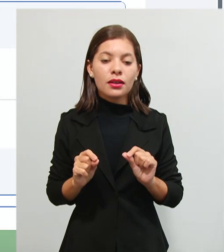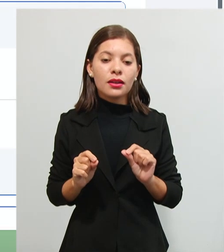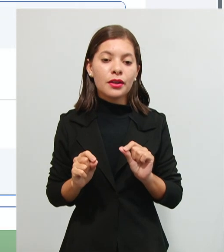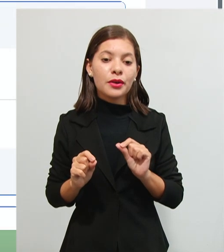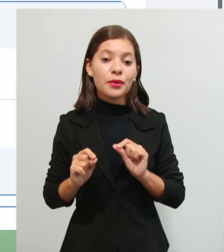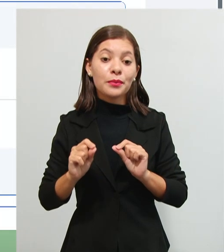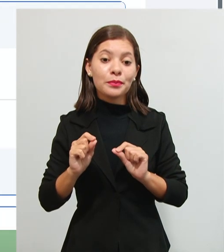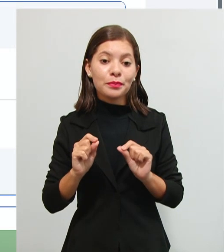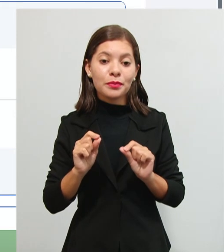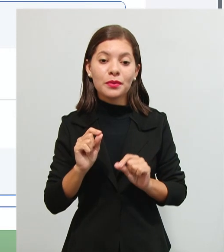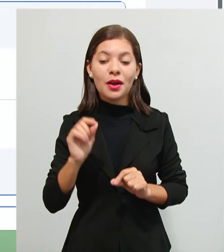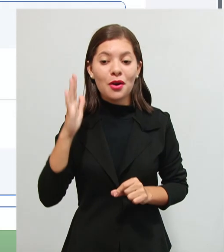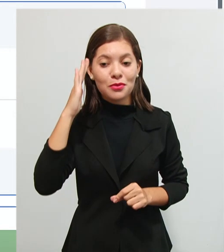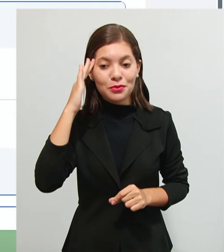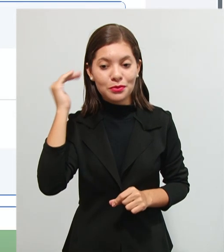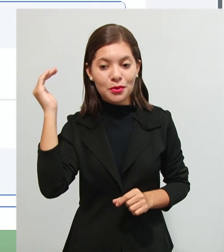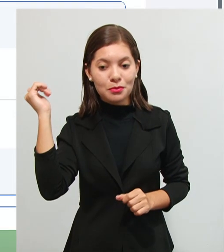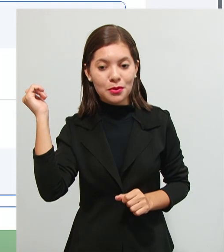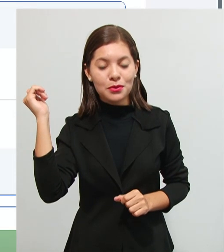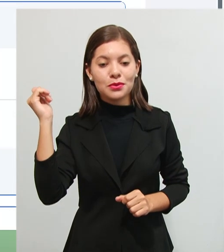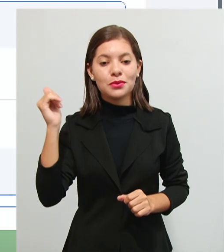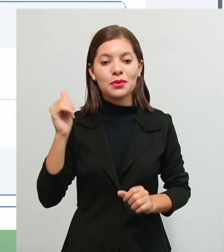famoso AVA.